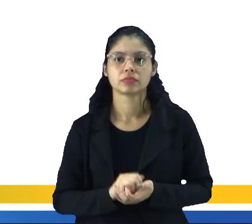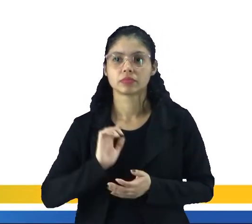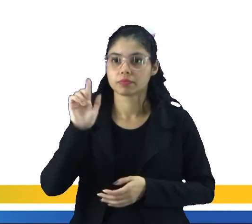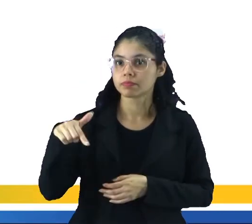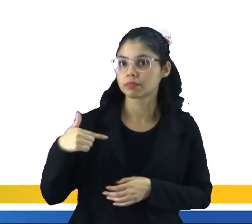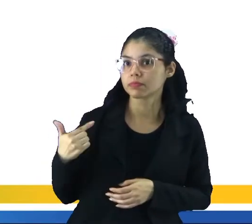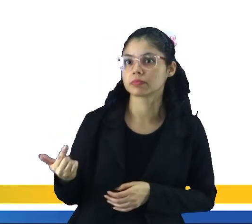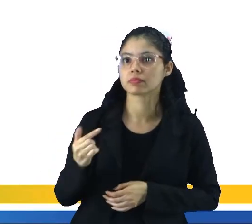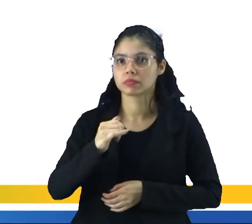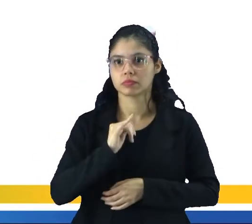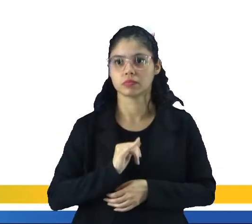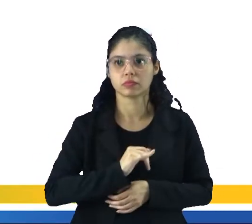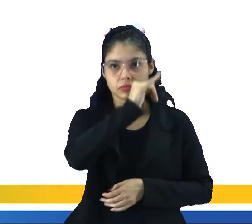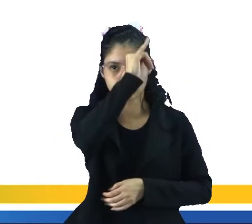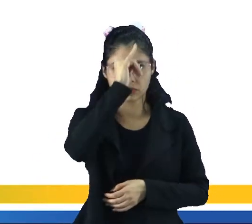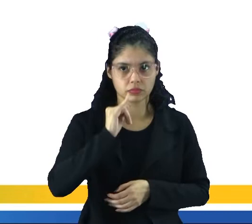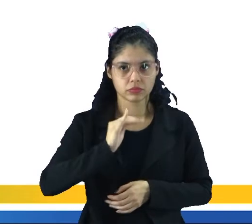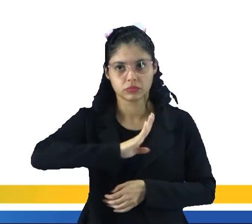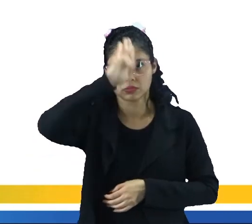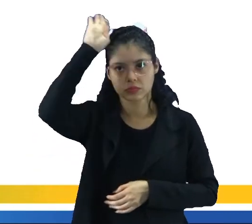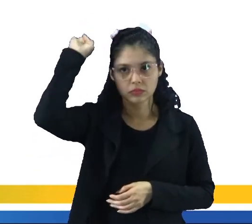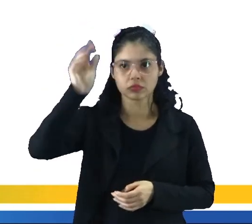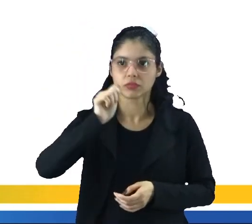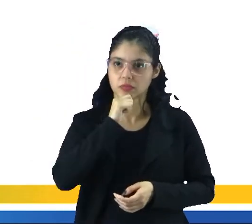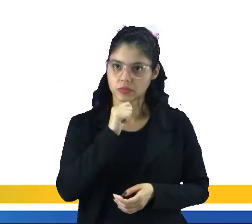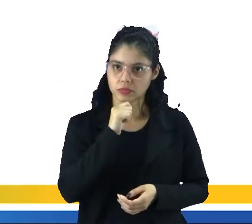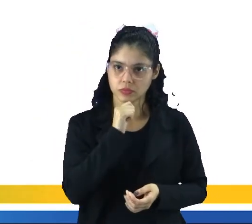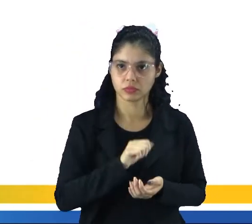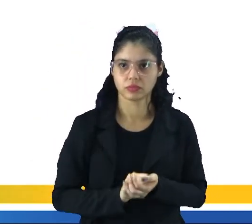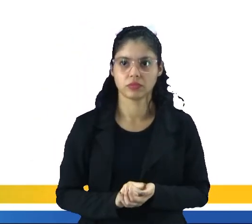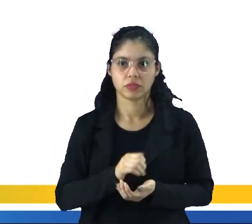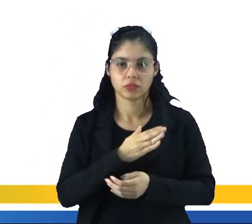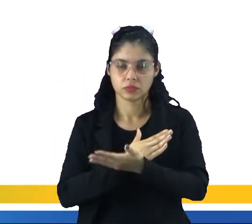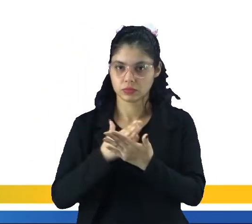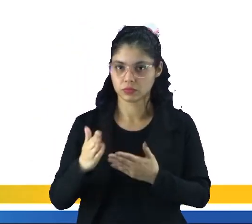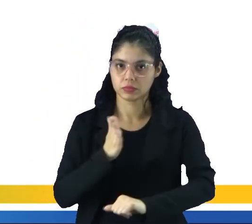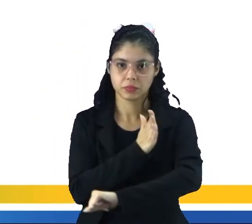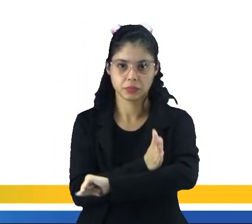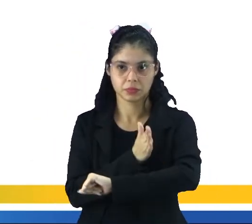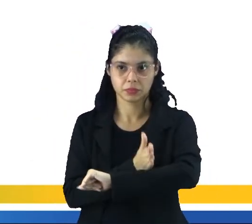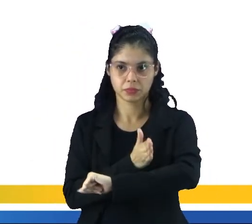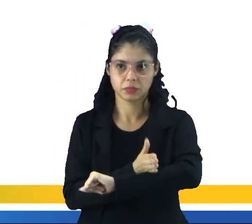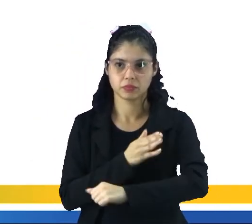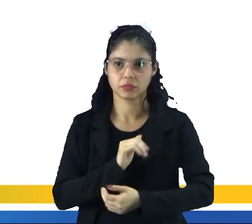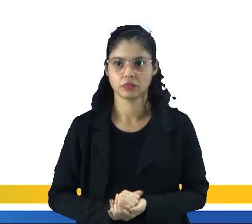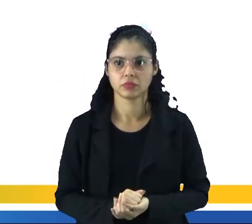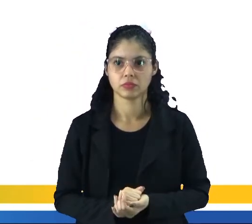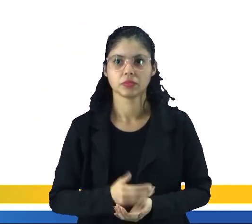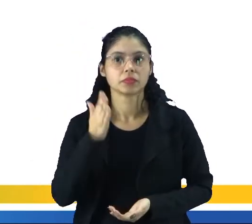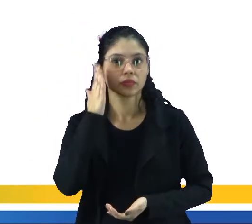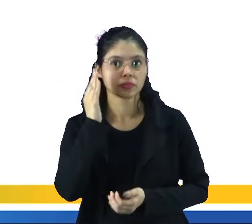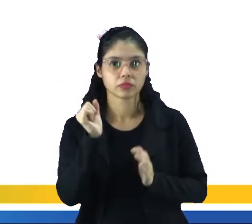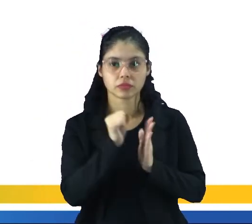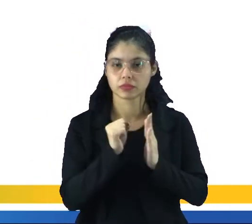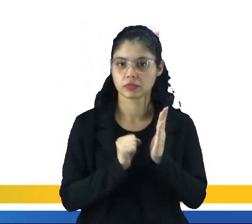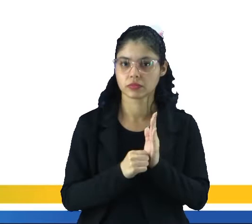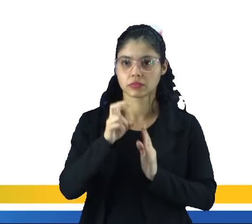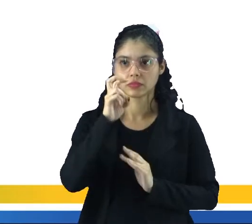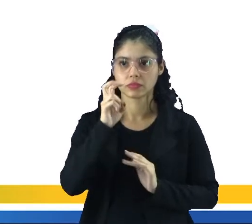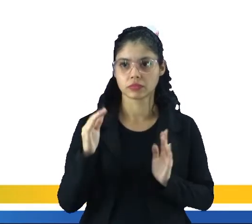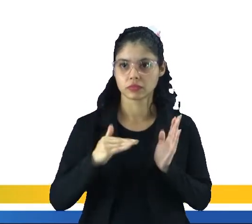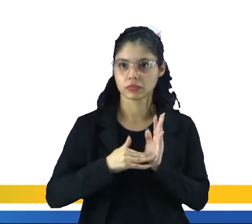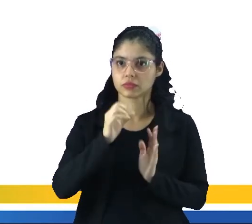Depois do Império Romano, né, declinou, teve início aí a Idade Média, né, que compreende ao século V